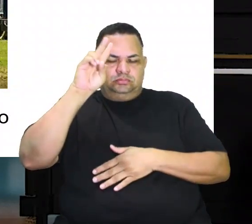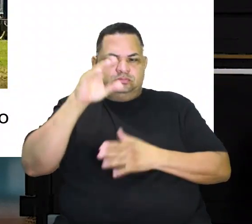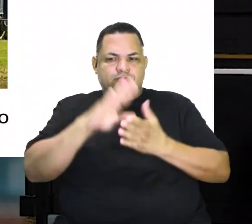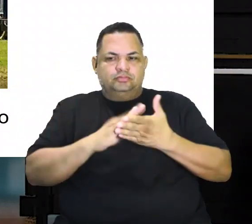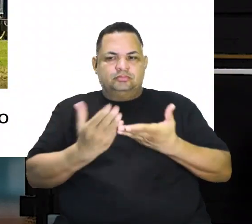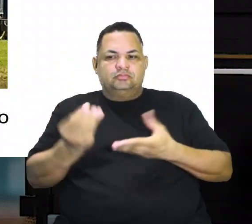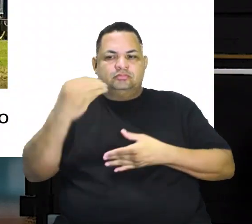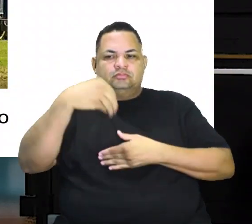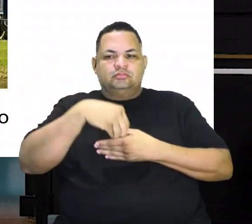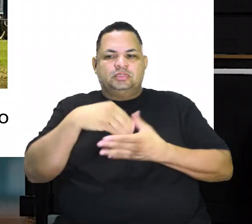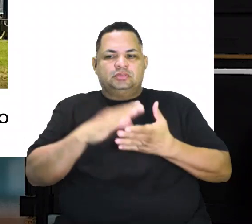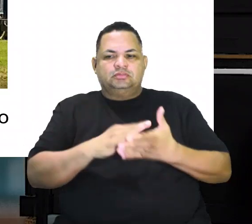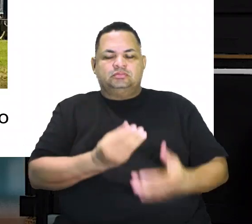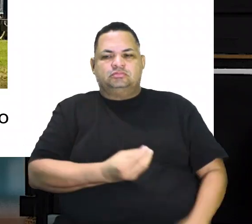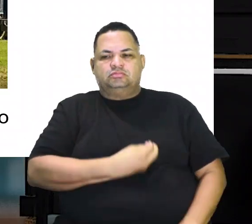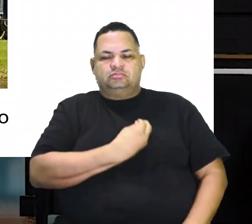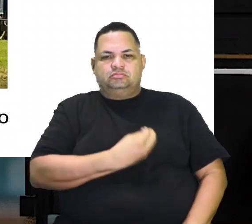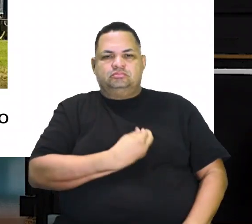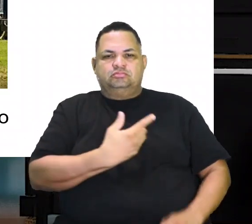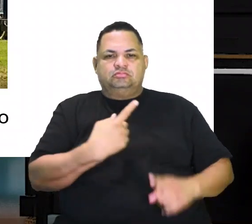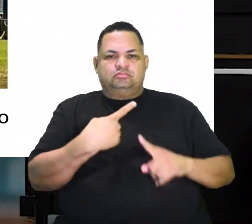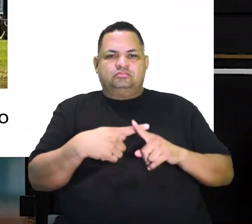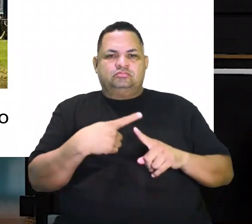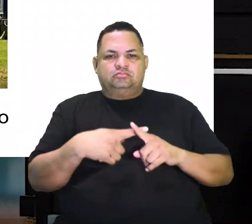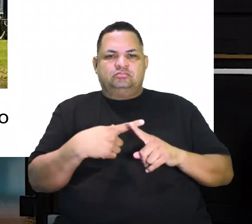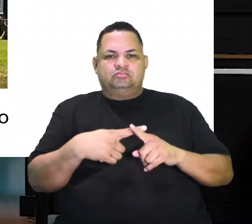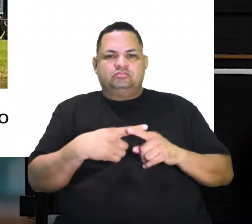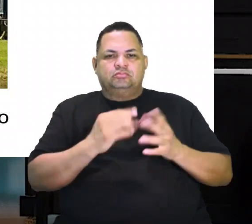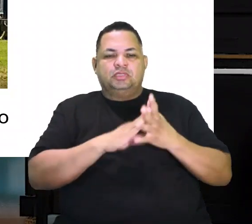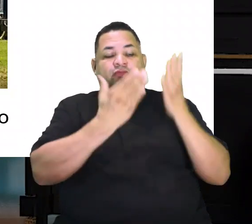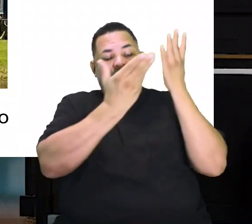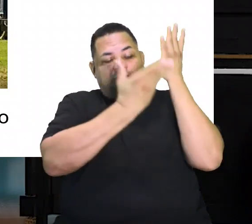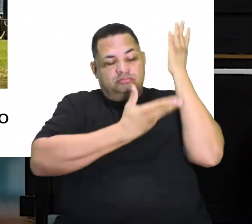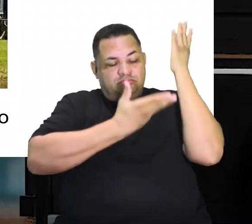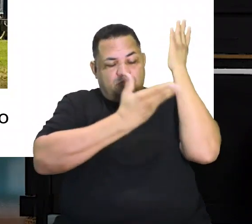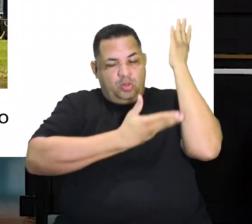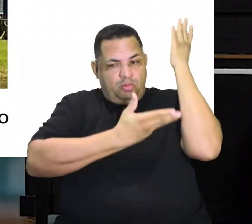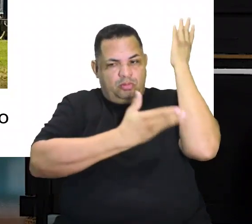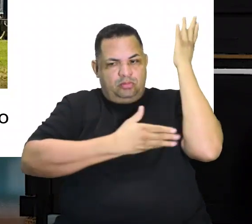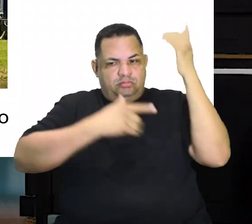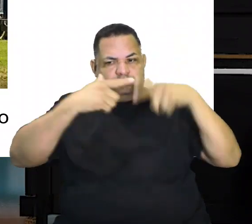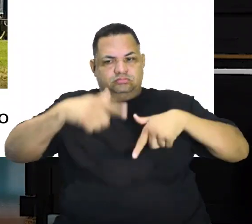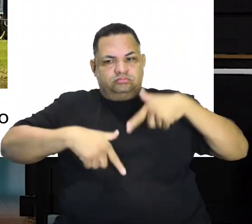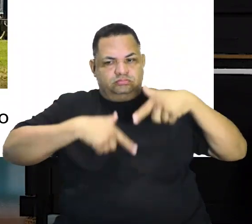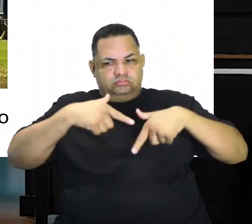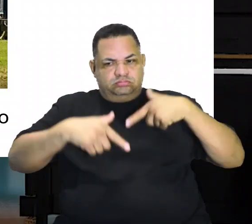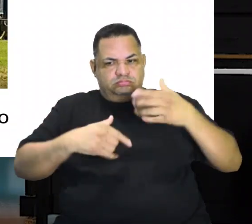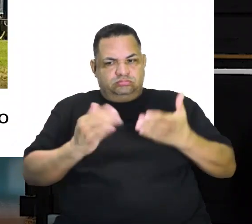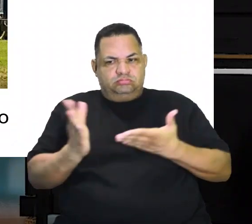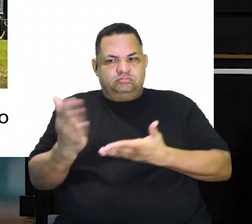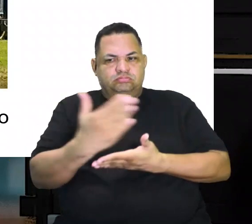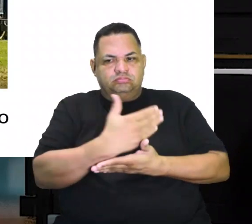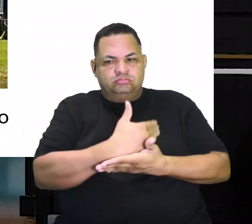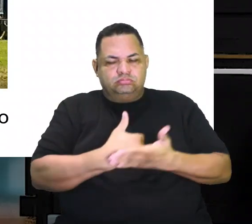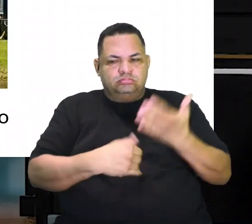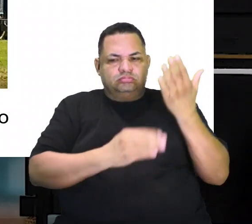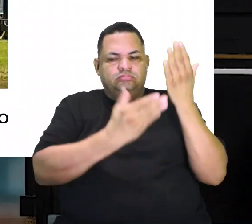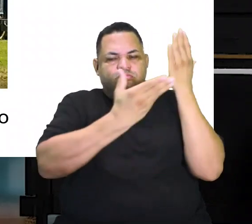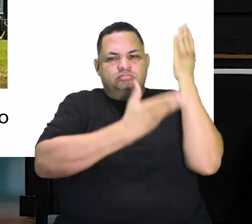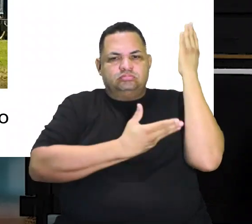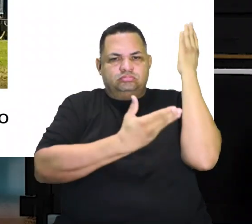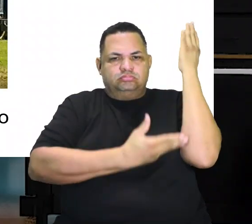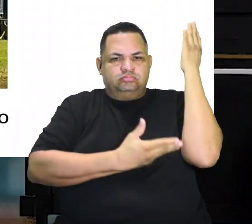histórico que faz parte da sua vida, porque ele já foi um seringueiro, né? Que são aqueles profissionais que retiravam a